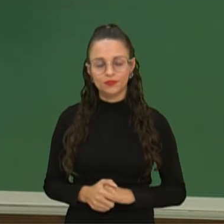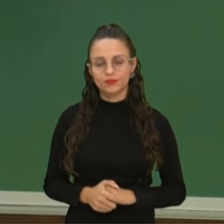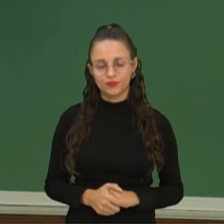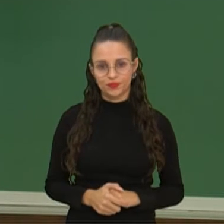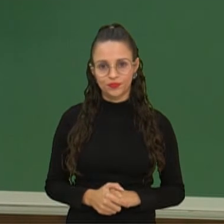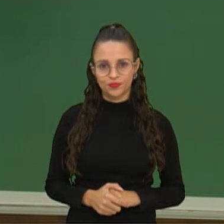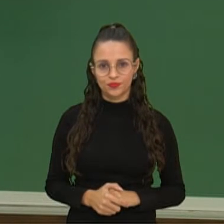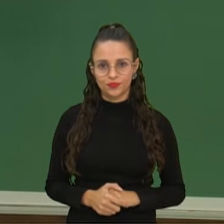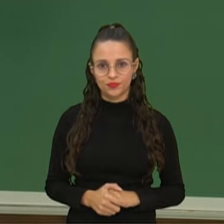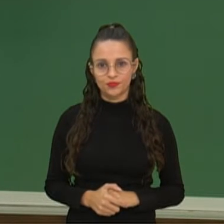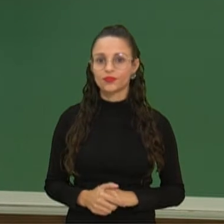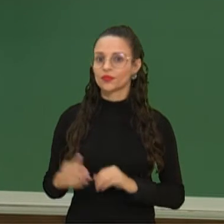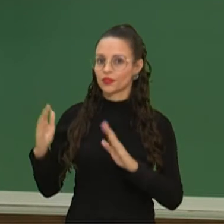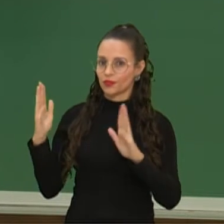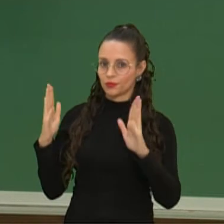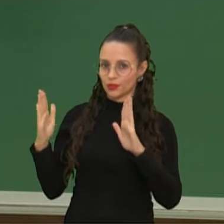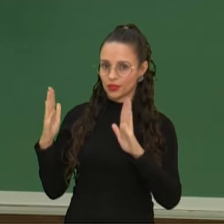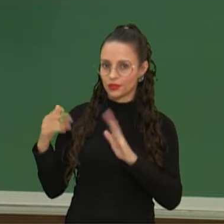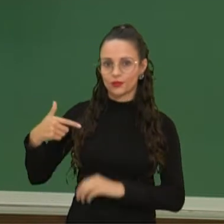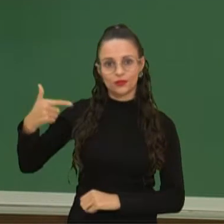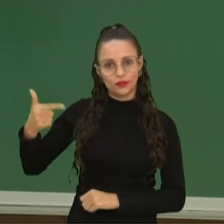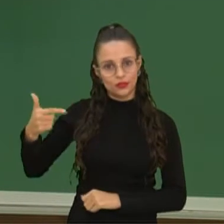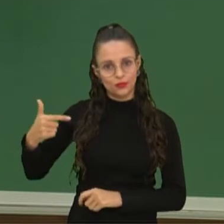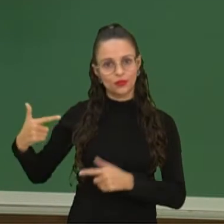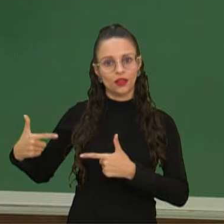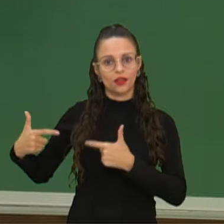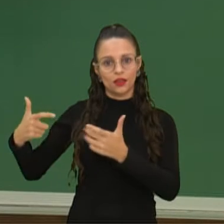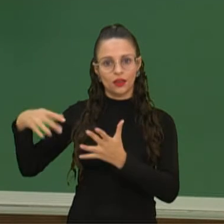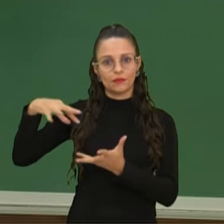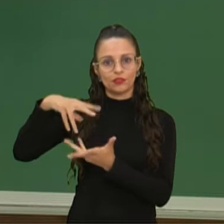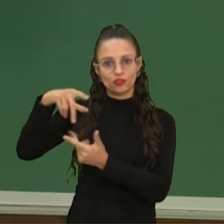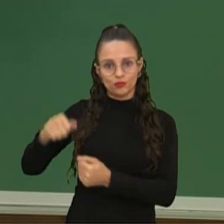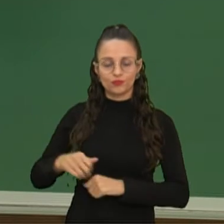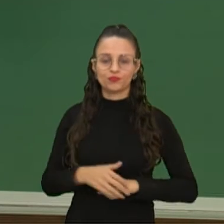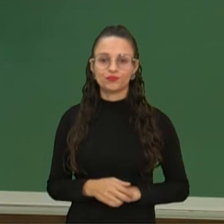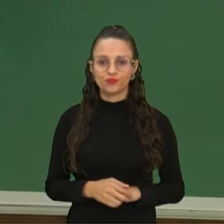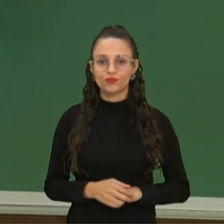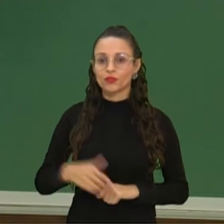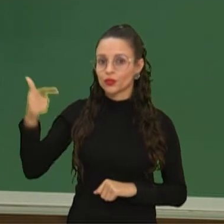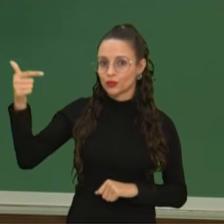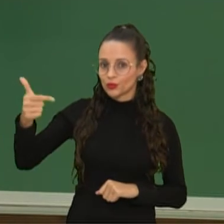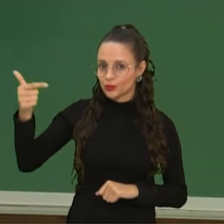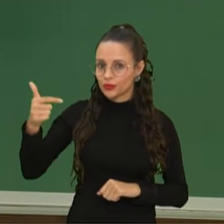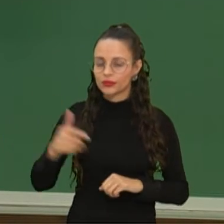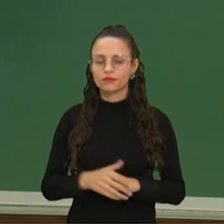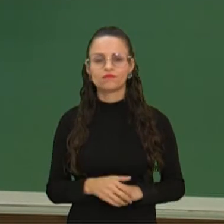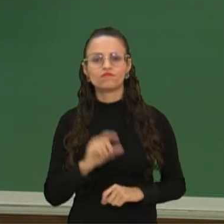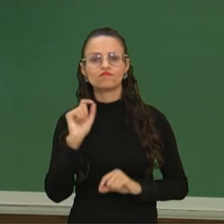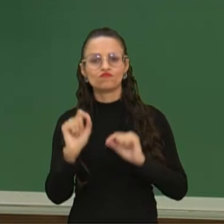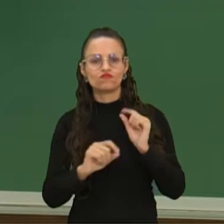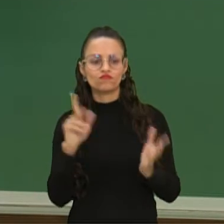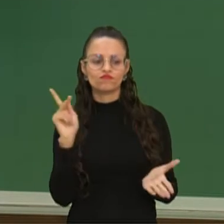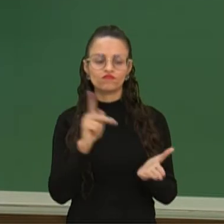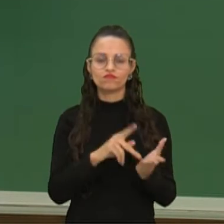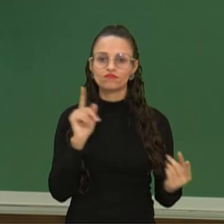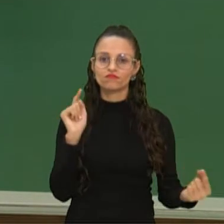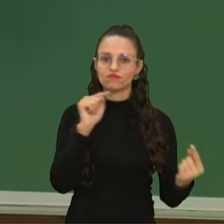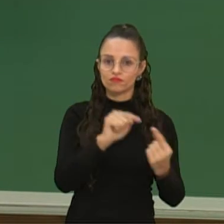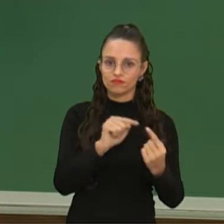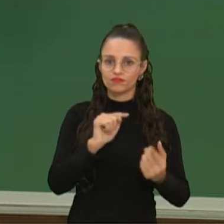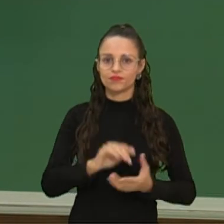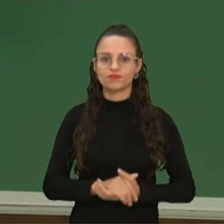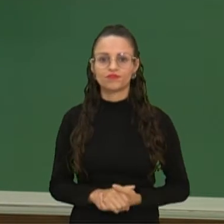Second World War, durante a Segunda Guerra Mundial. E a número dois, qual que era a real intenção? To detect